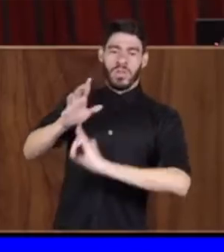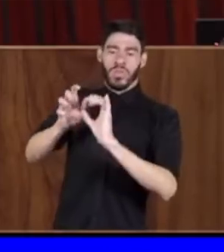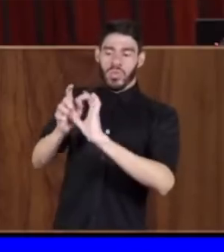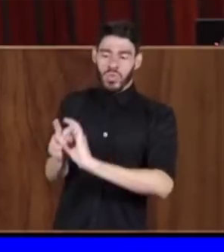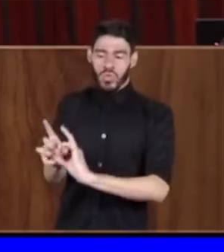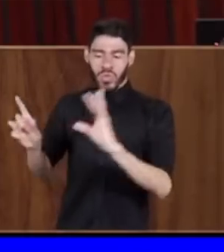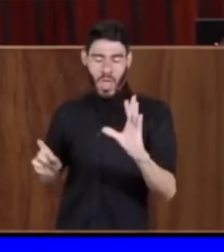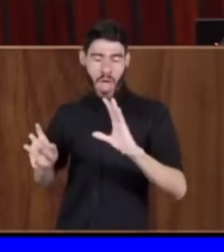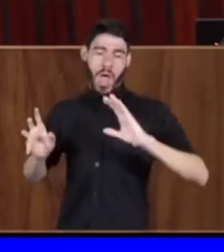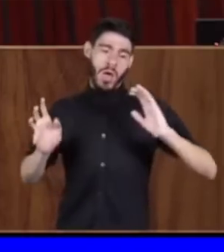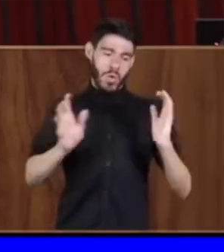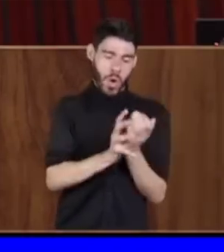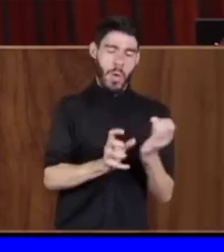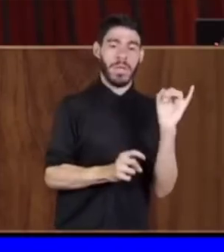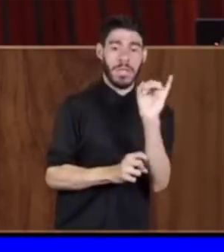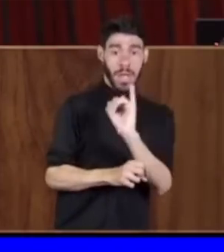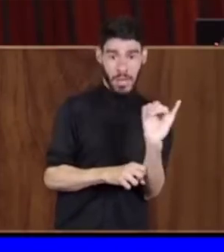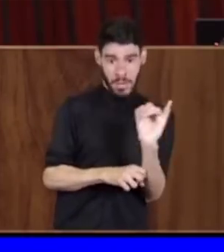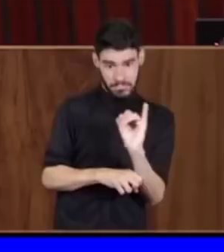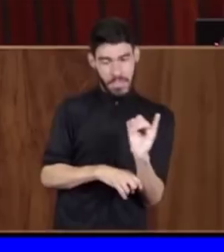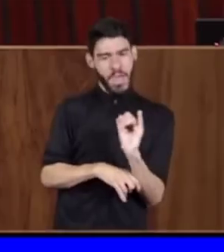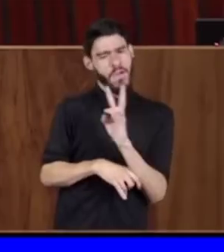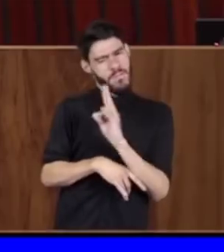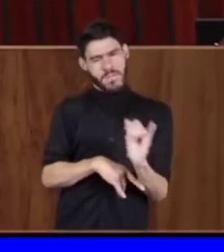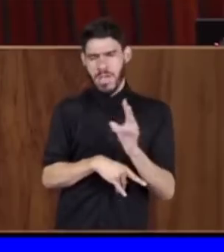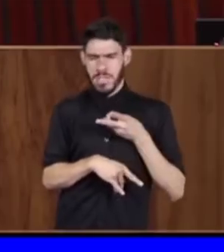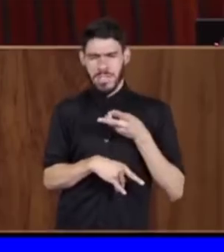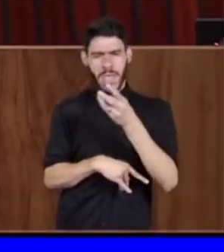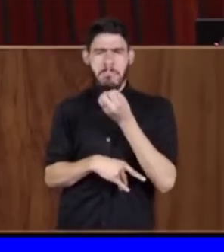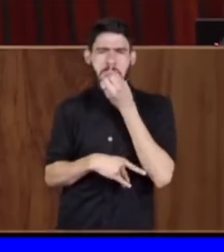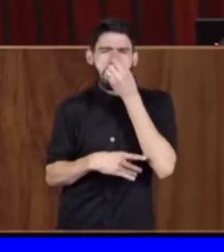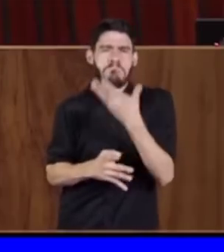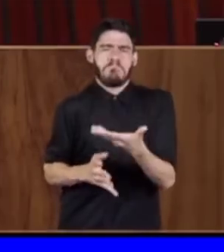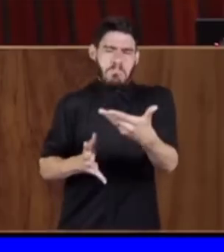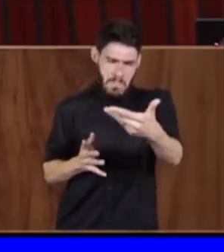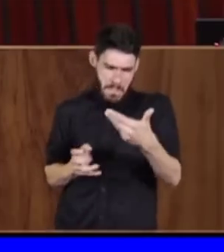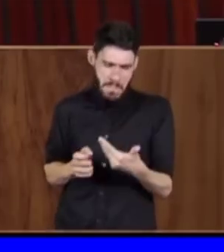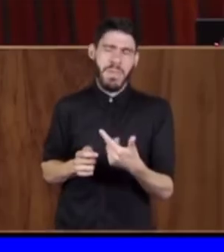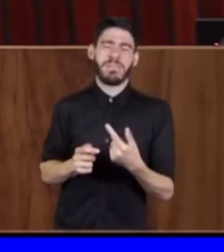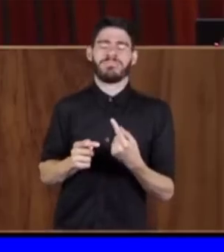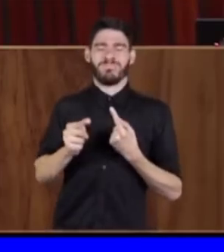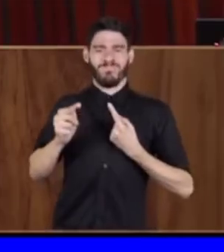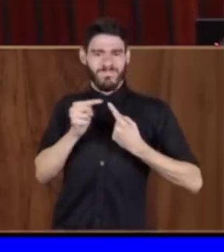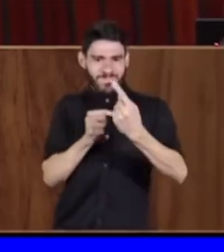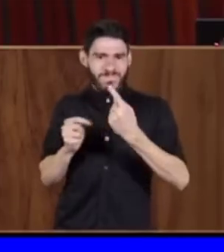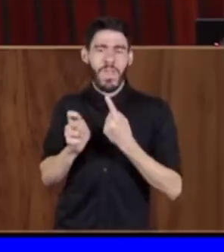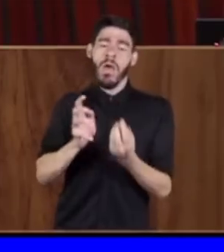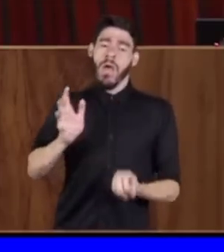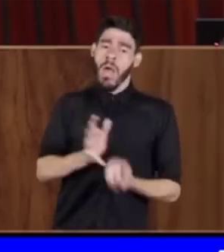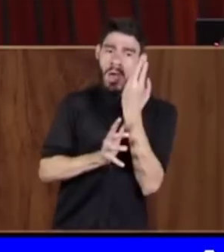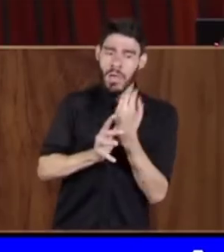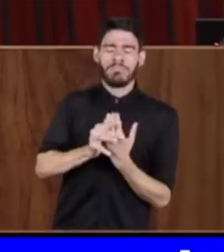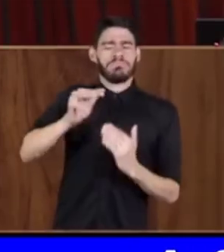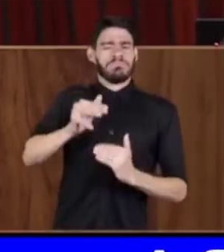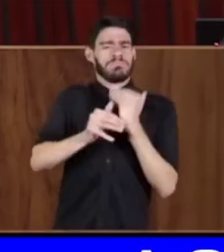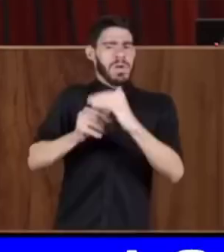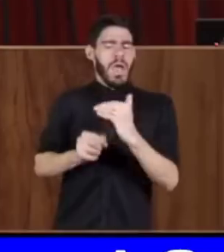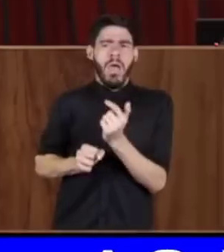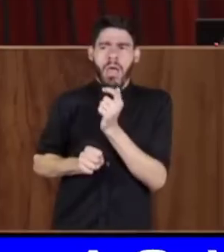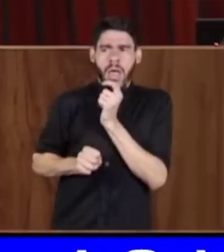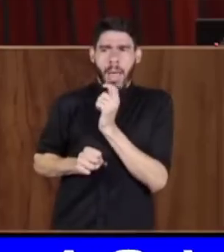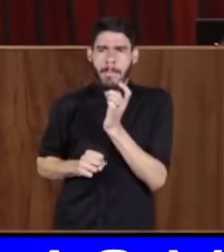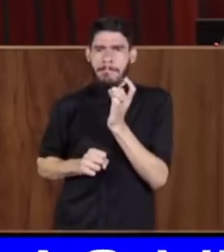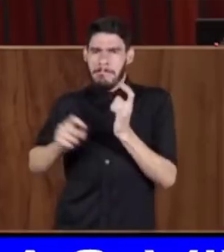democráticas, a comunidade internacional serão sempre bem-vindas ao diálogo construtivo, sem receio a